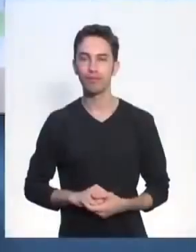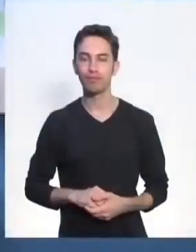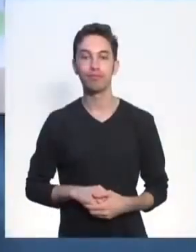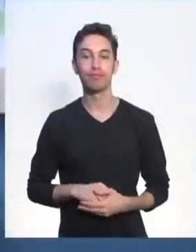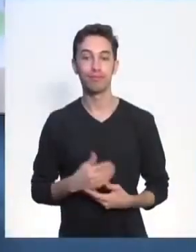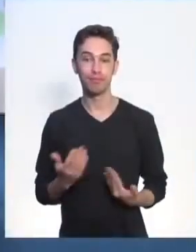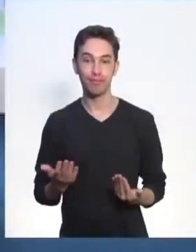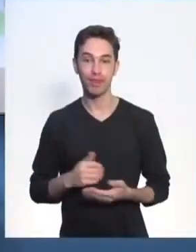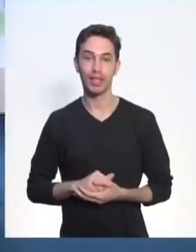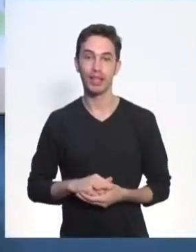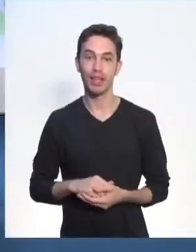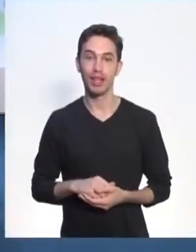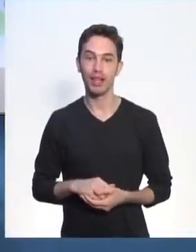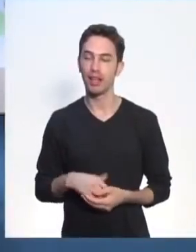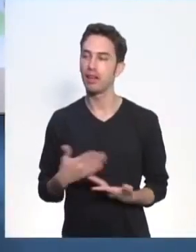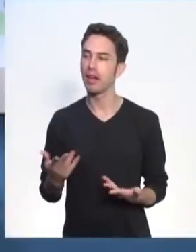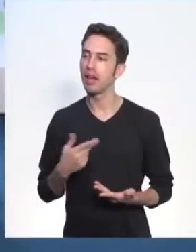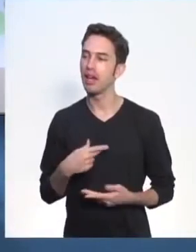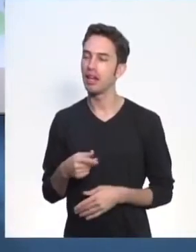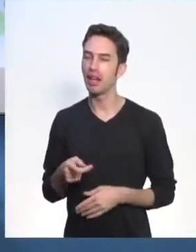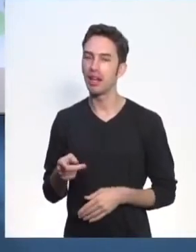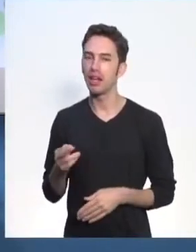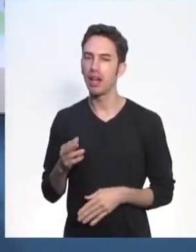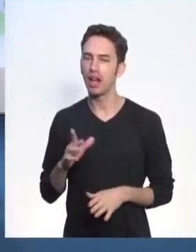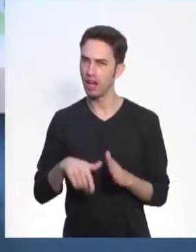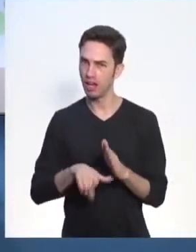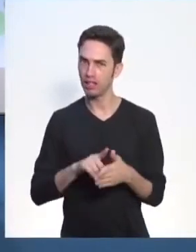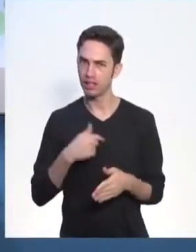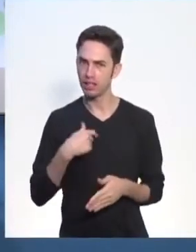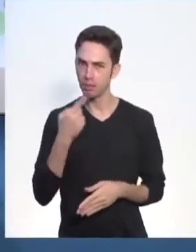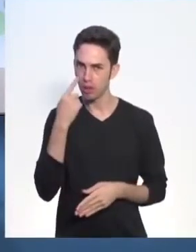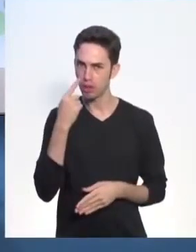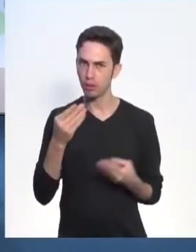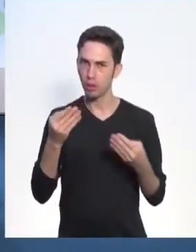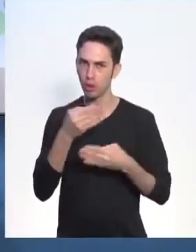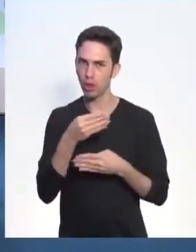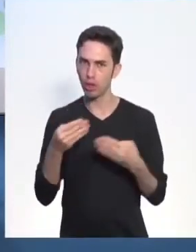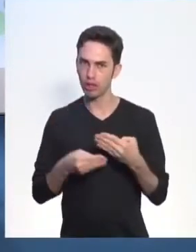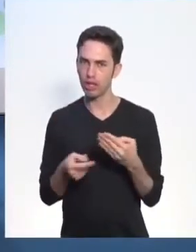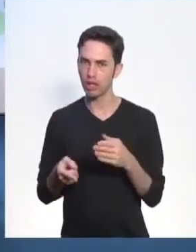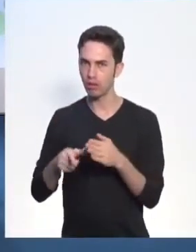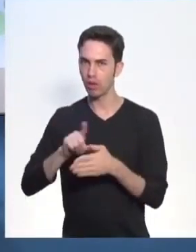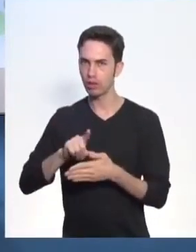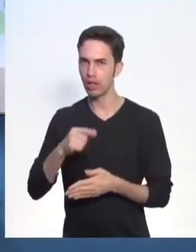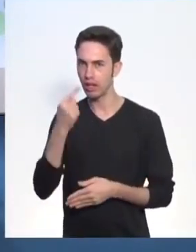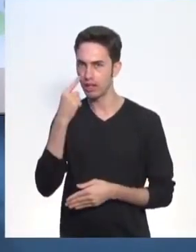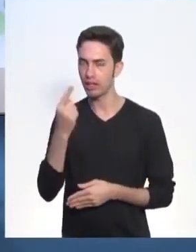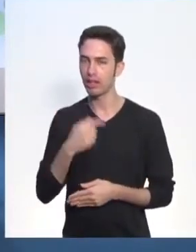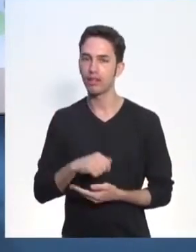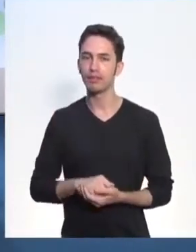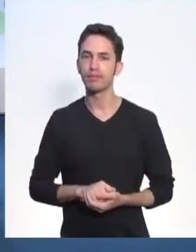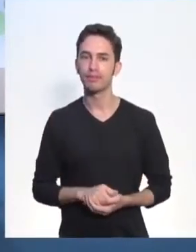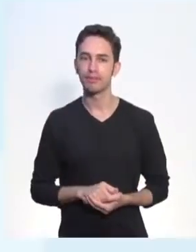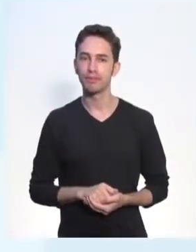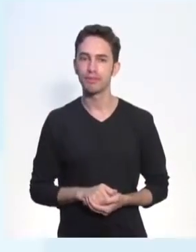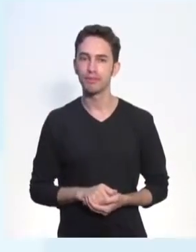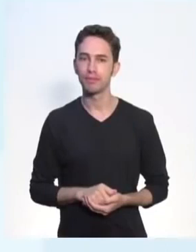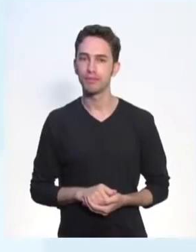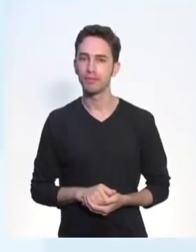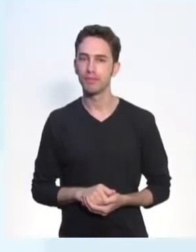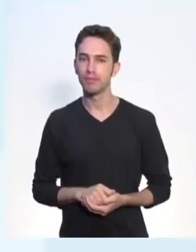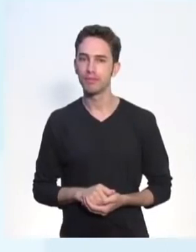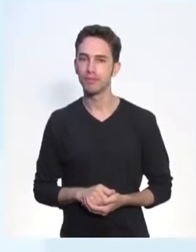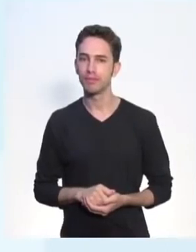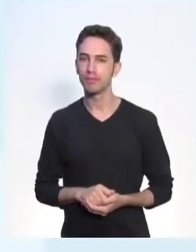Então, Elaine, o que você tem? Antes, pode voltar para o anterior, por favor? Que daí eu coloco o que eu preciso